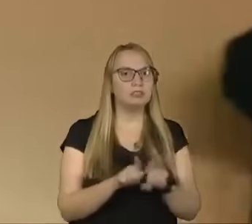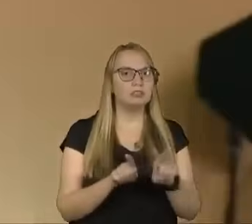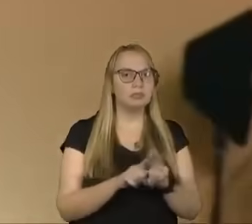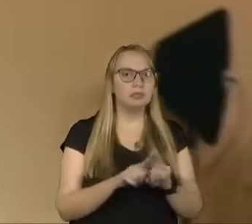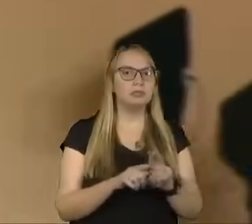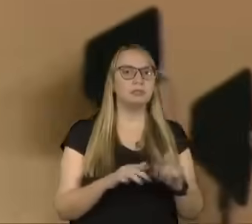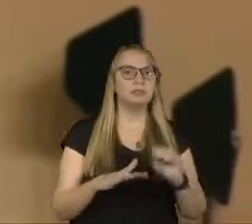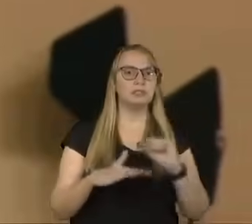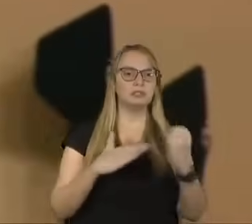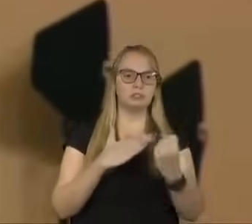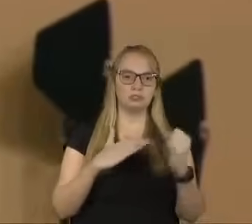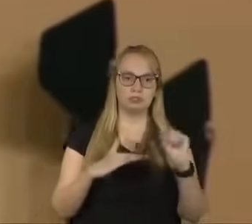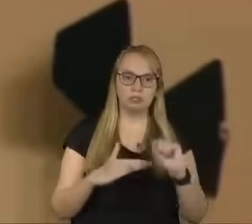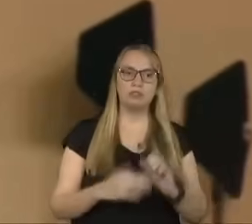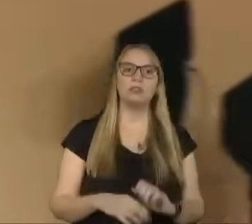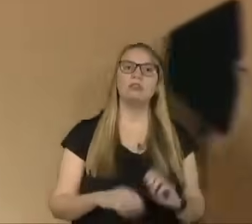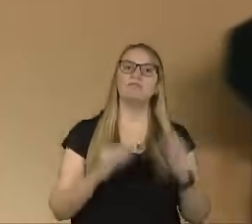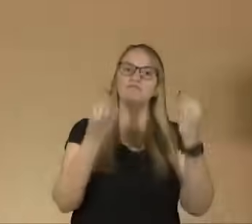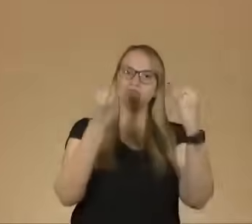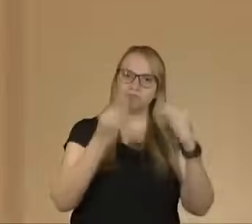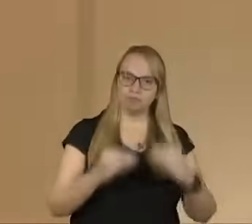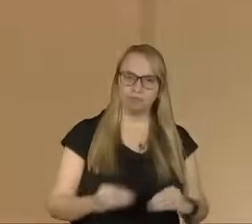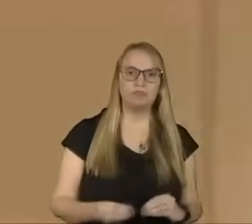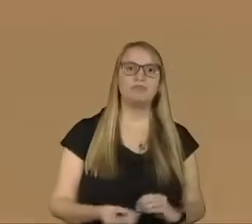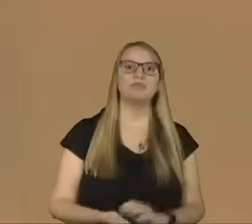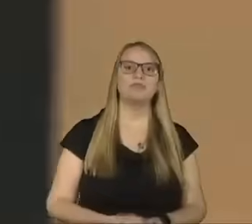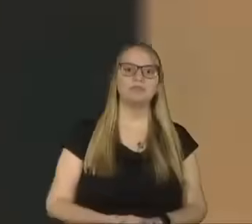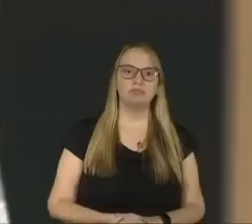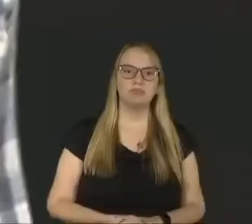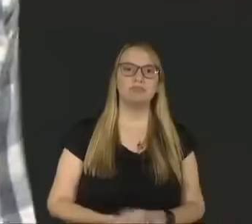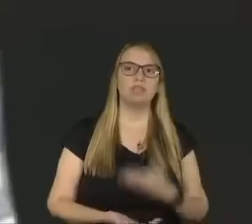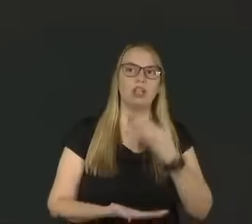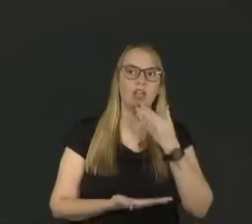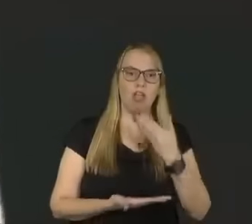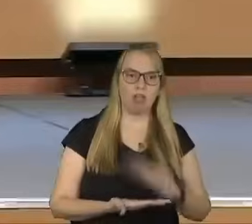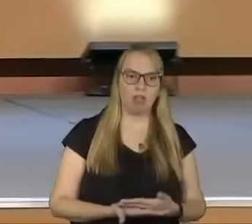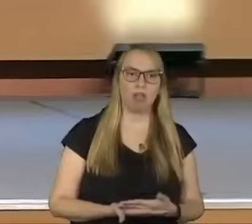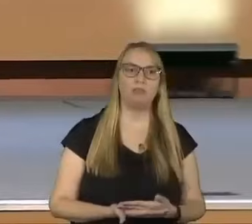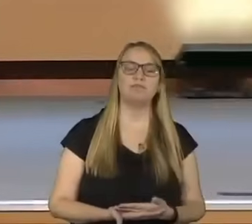redes sociais sabe é um negócio assim espantoso